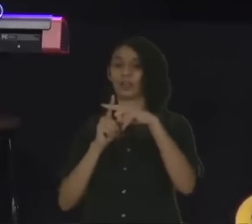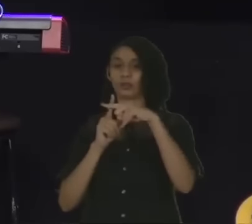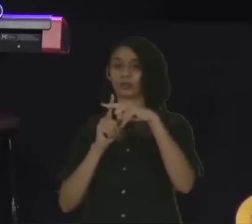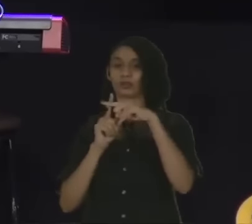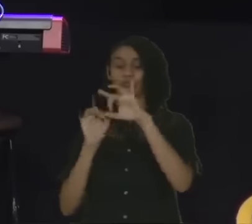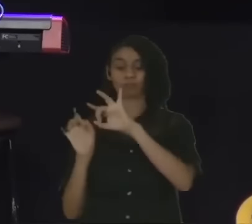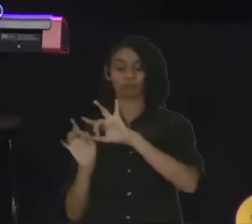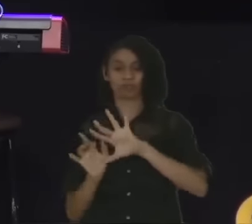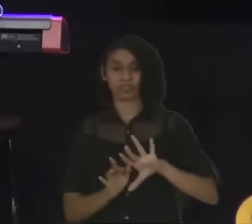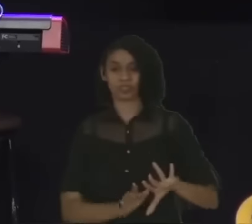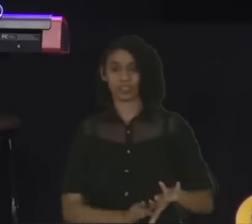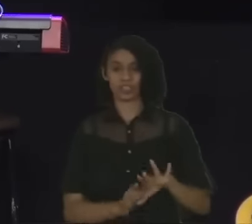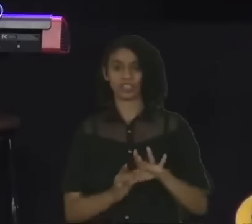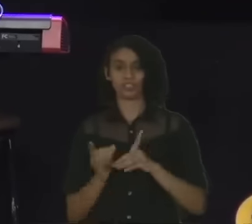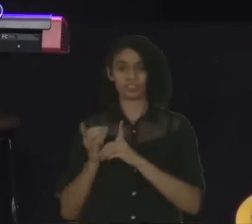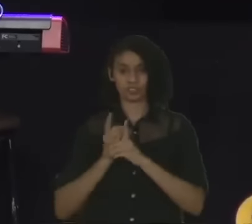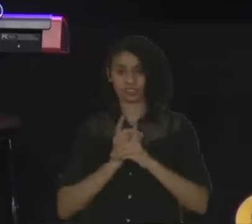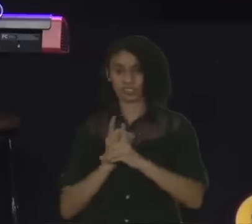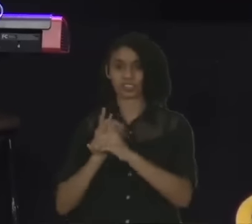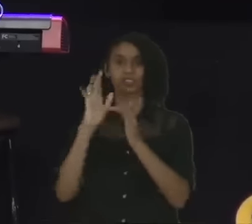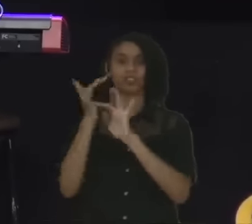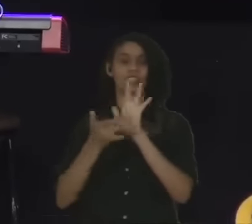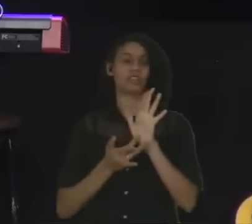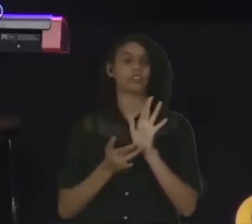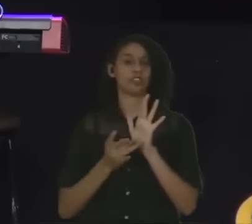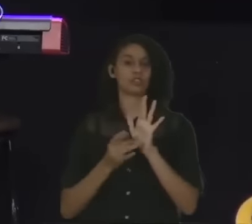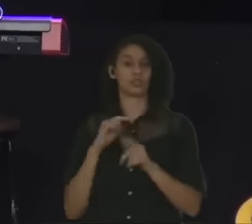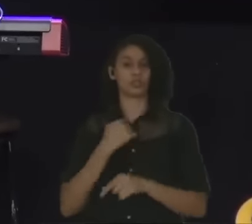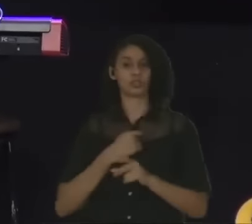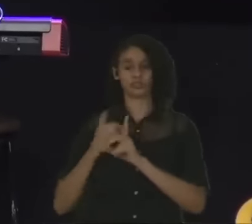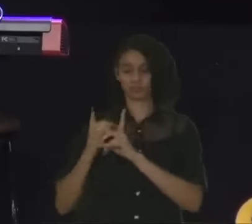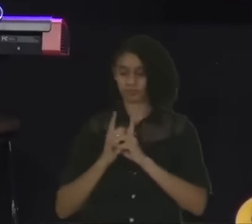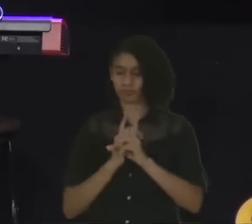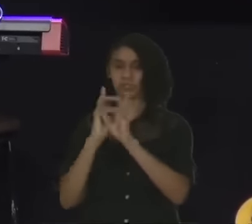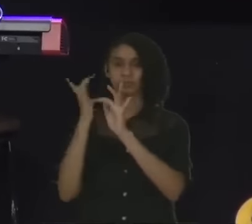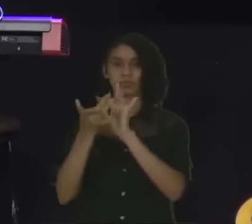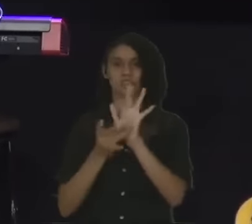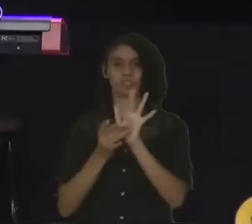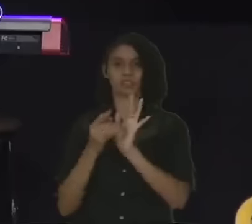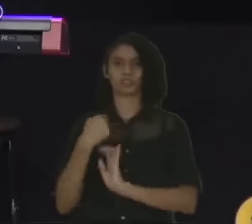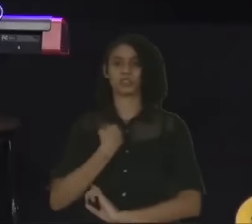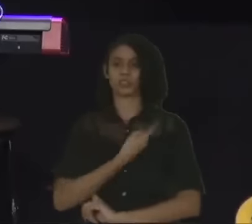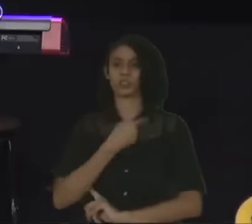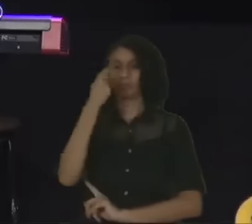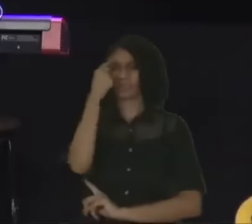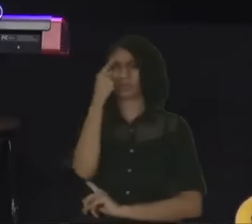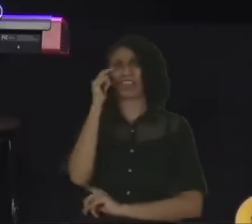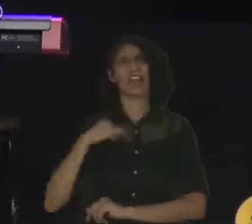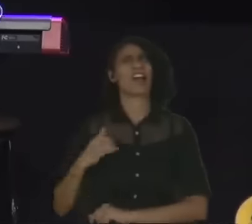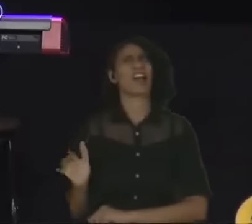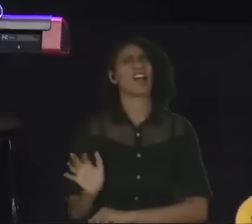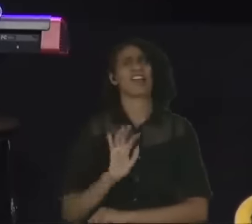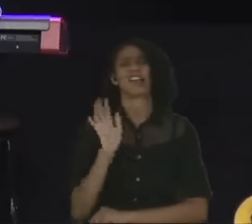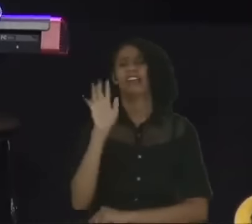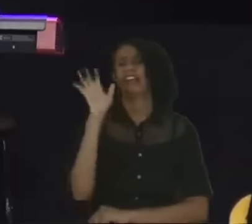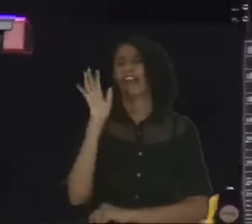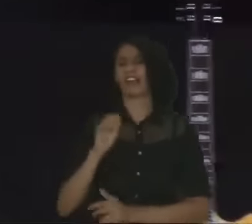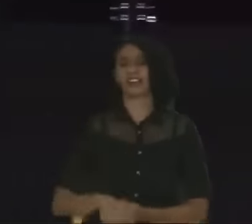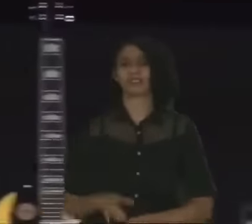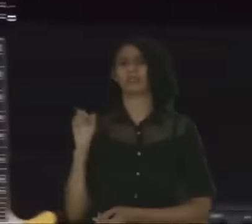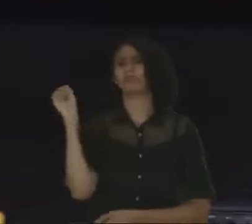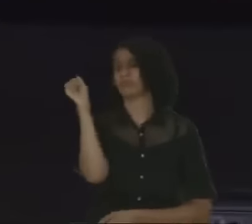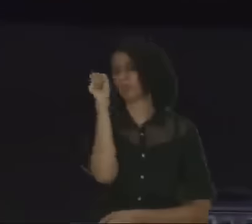o peso e o preço de seguir a Jesus e negar a nós mesmos é muito caro mas é como se fosse r$ 20 comparado